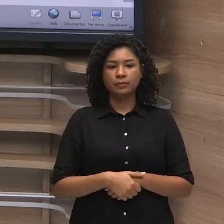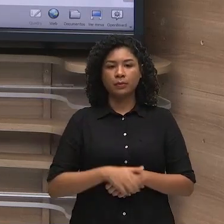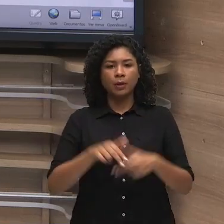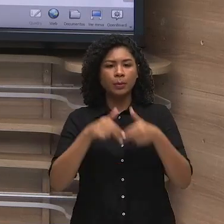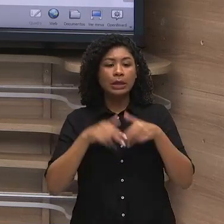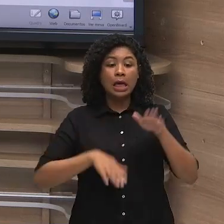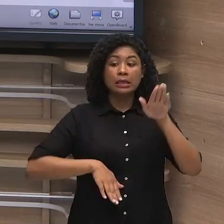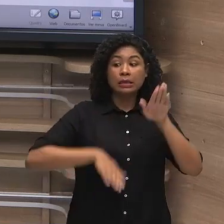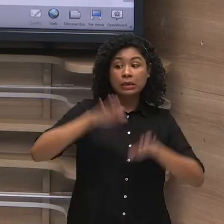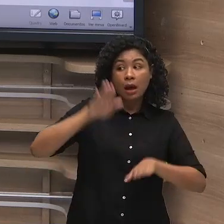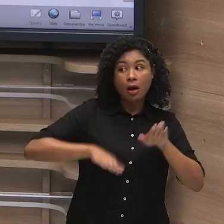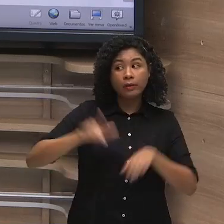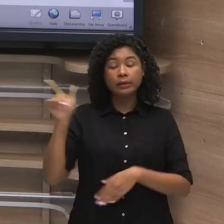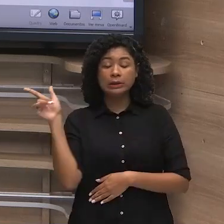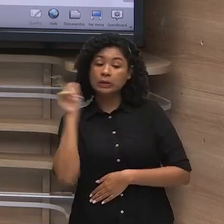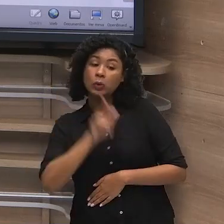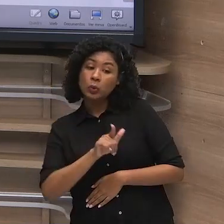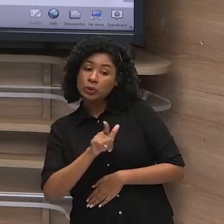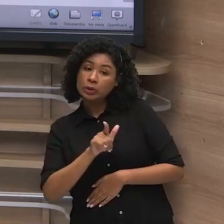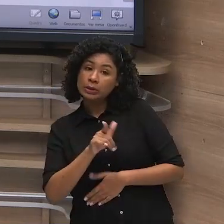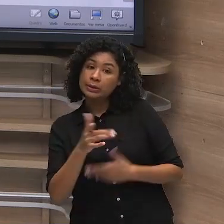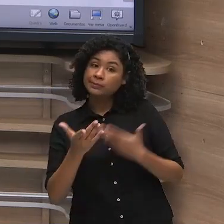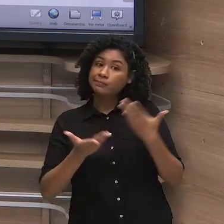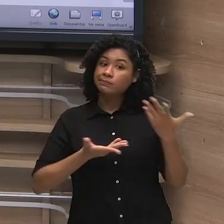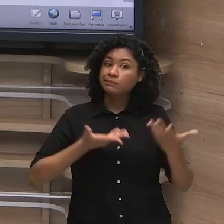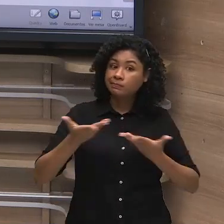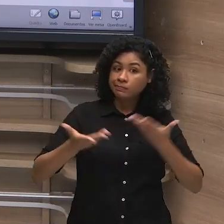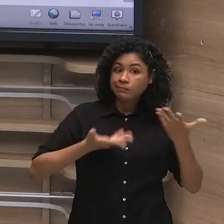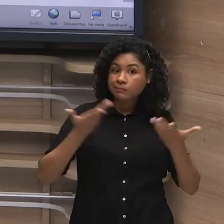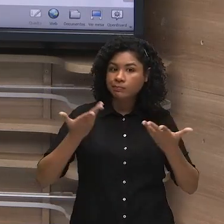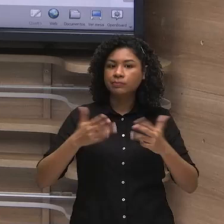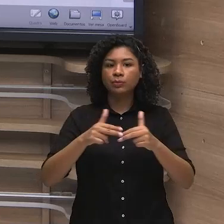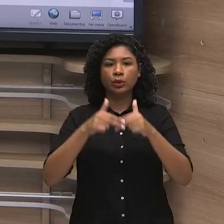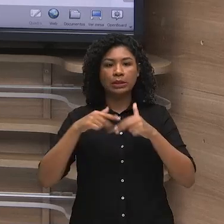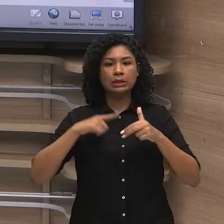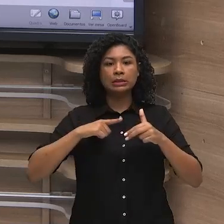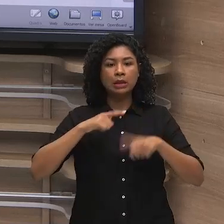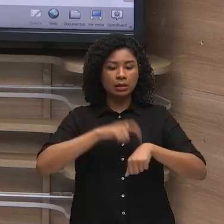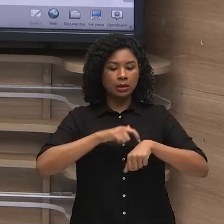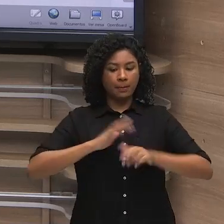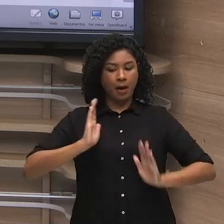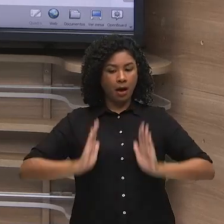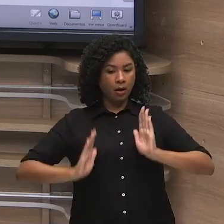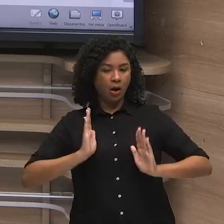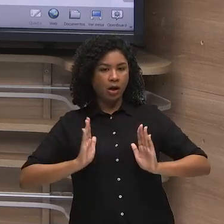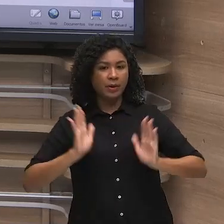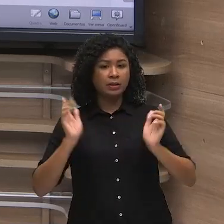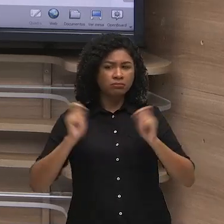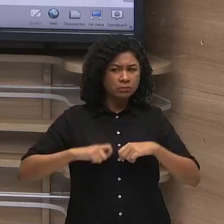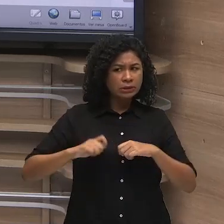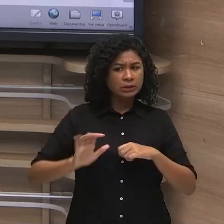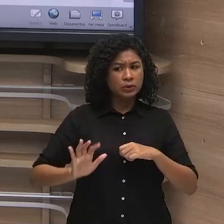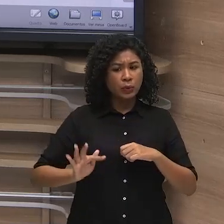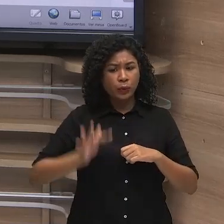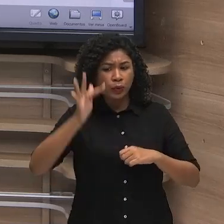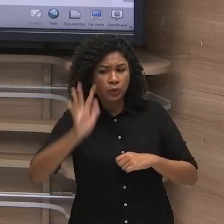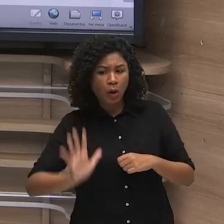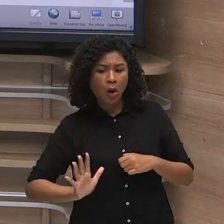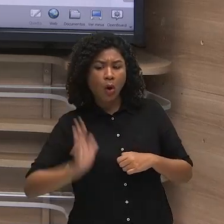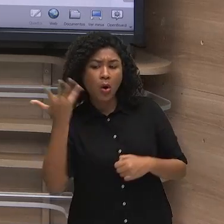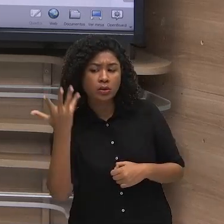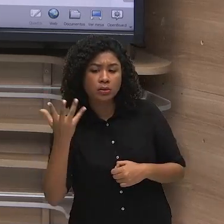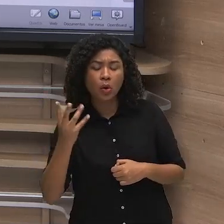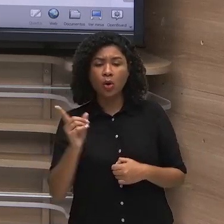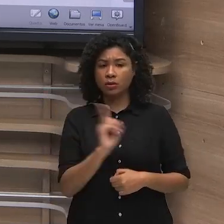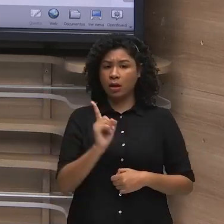Talvez eu consiga concluir. Então, a gente tem esse tempo presente mais uma ação que talvez aconteça, talvez não. Então, isso